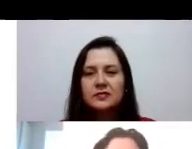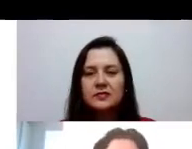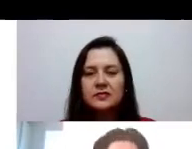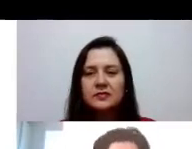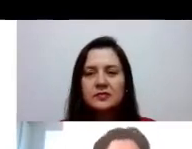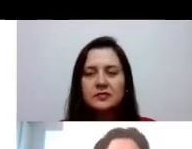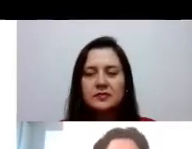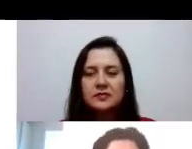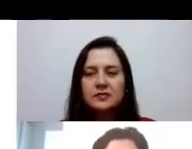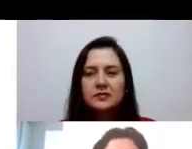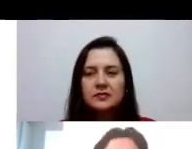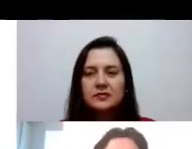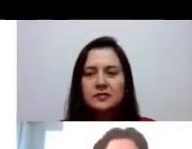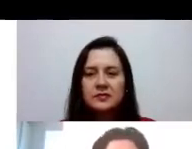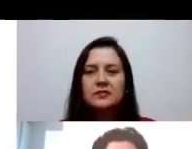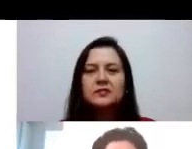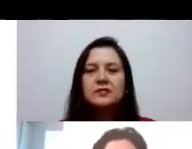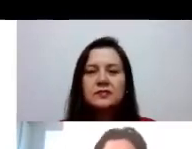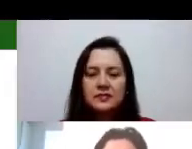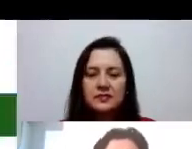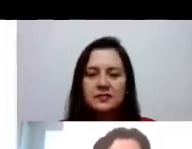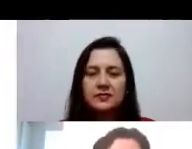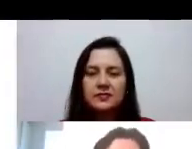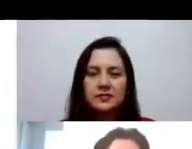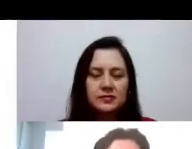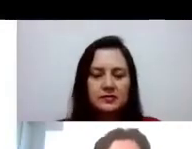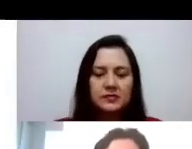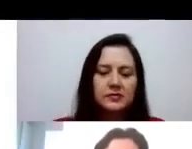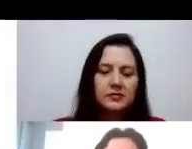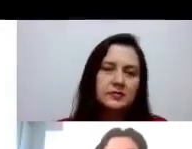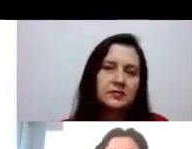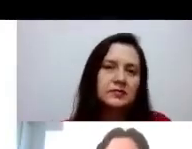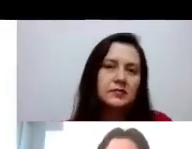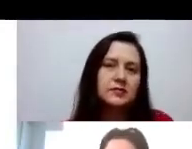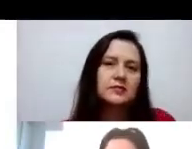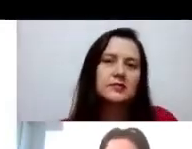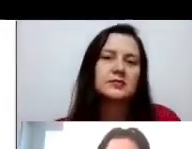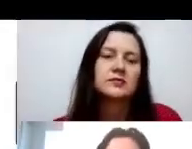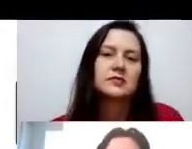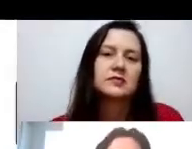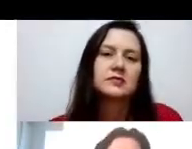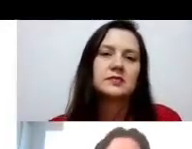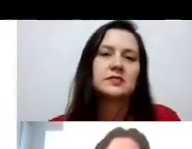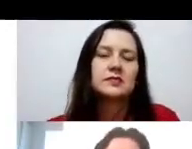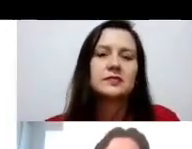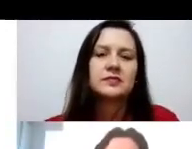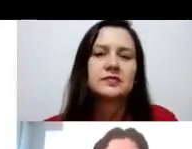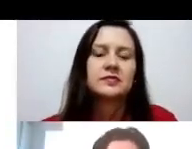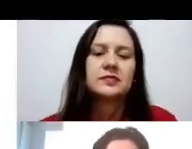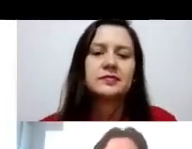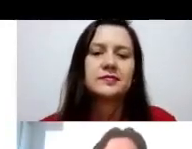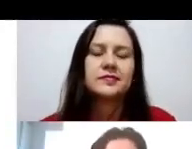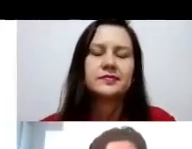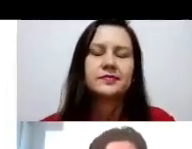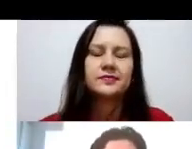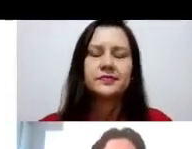Daí, eu estou cometendo uma ilegalidade. Mas se não for provado isso, ou até ele não questionar isso, eu estou dentro